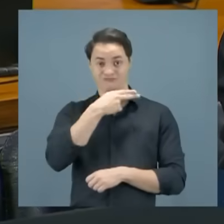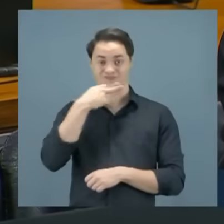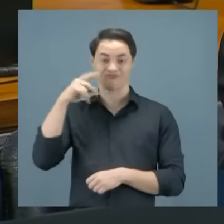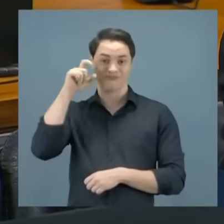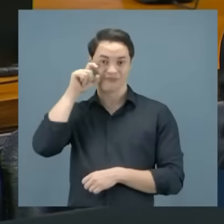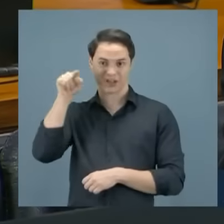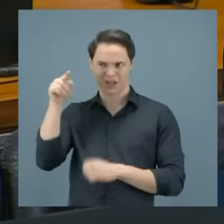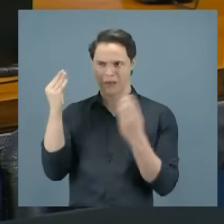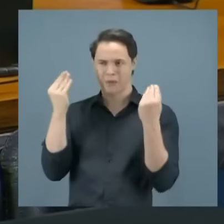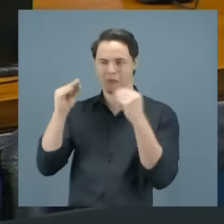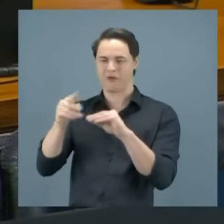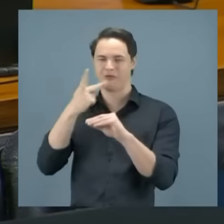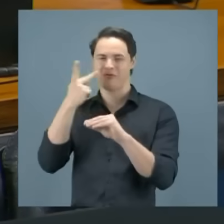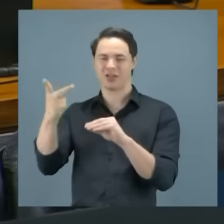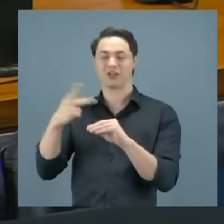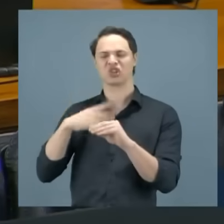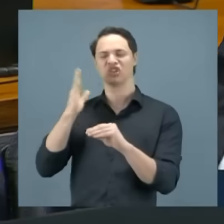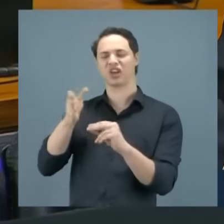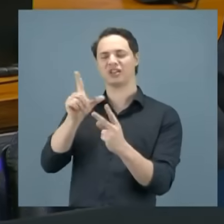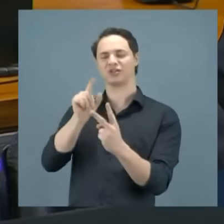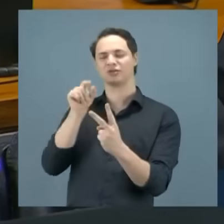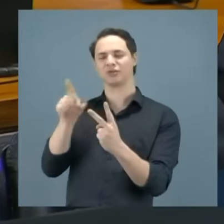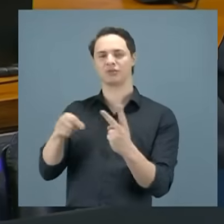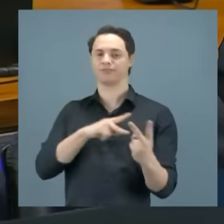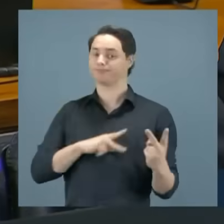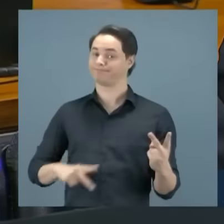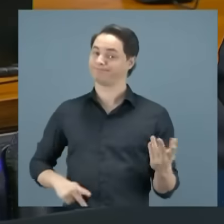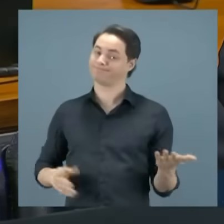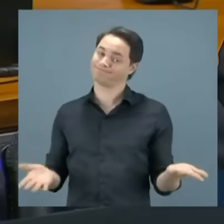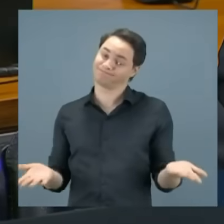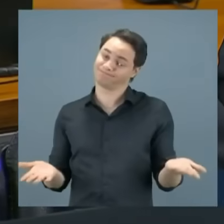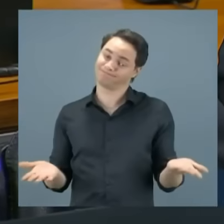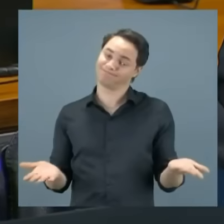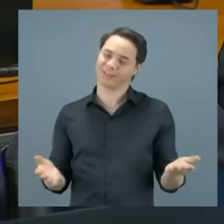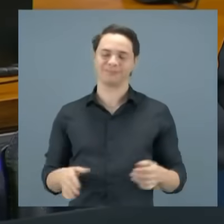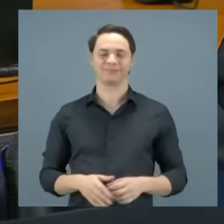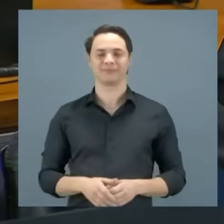mal. Muito mal. Parabéns, presidente